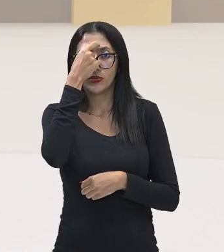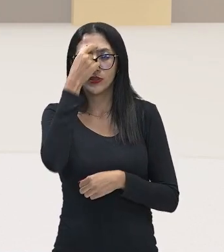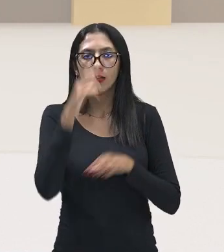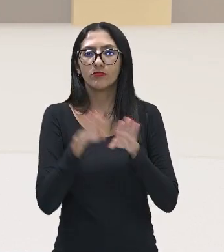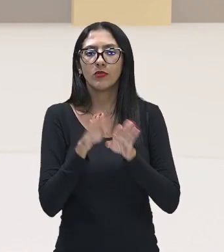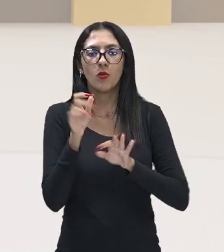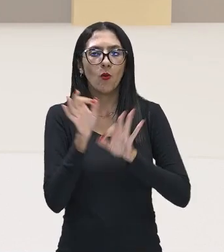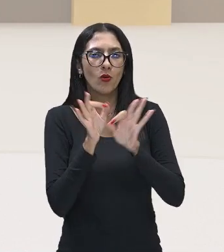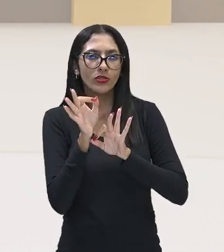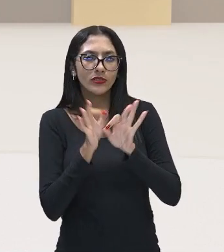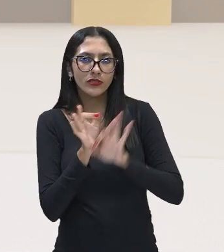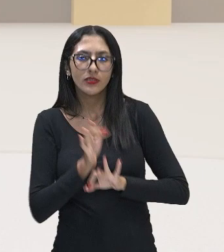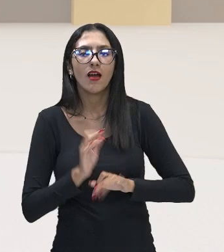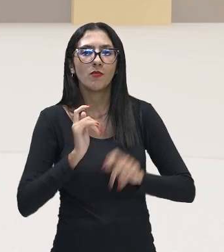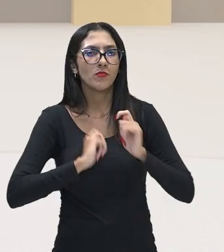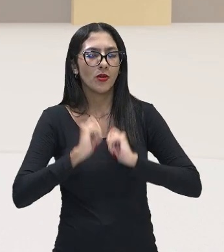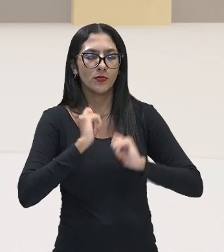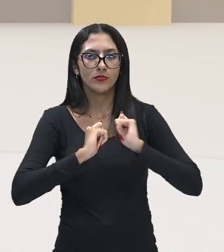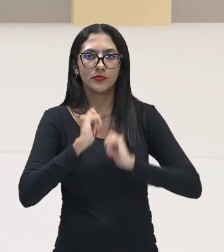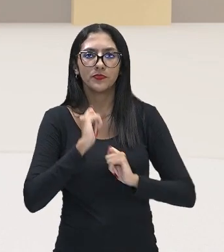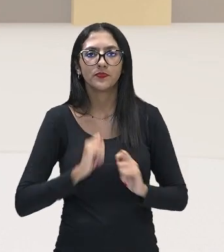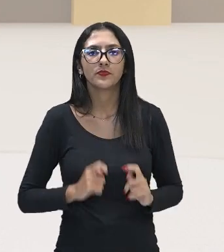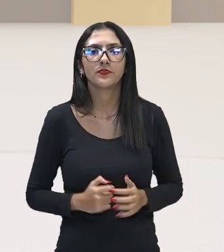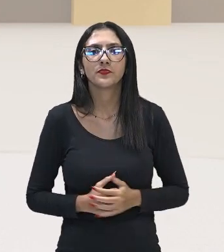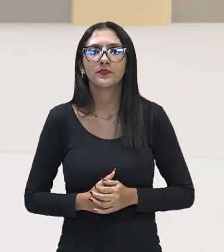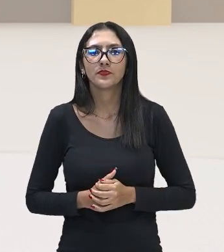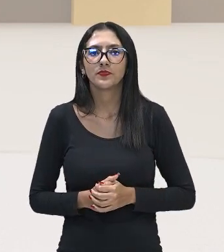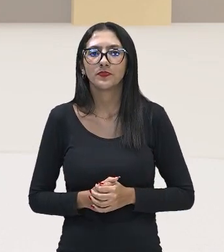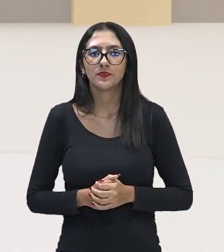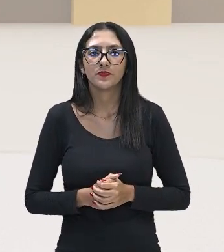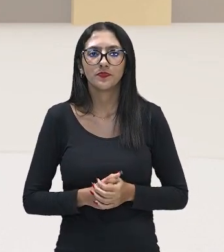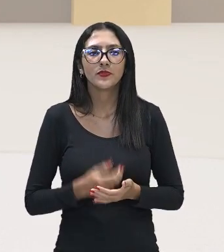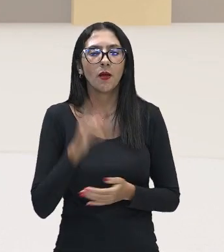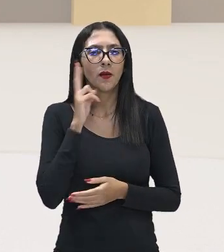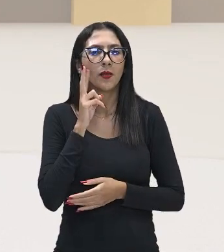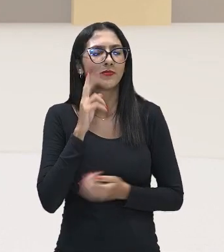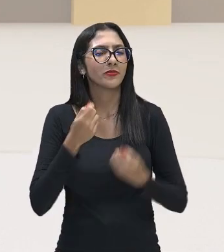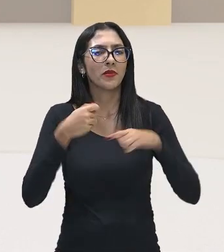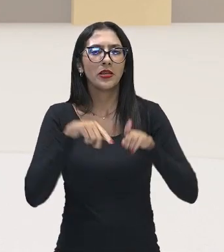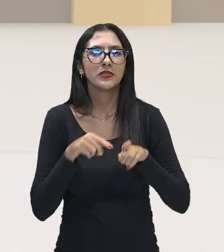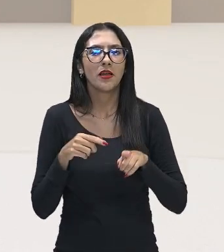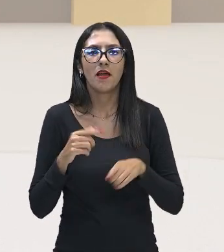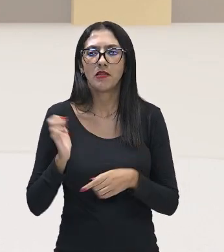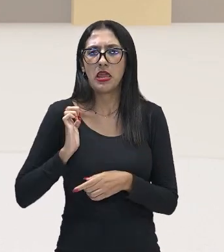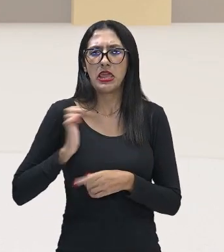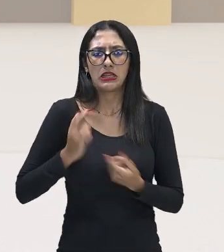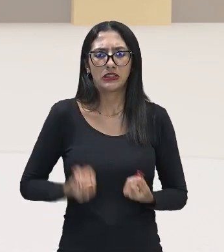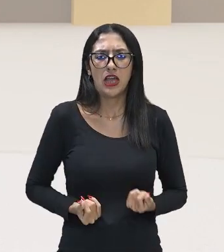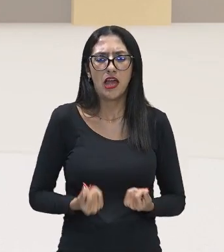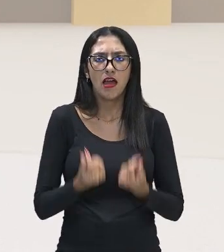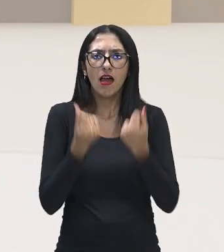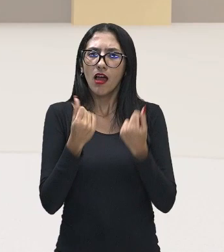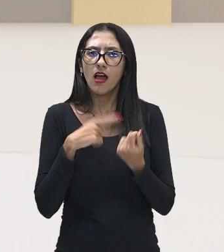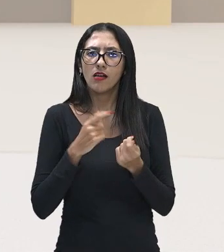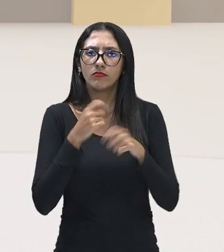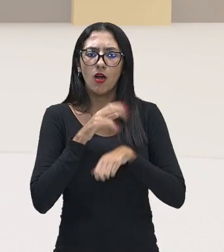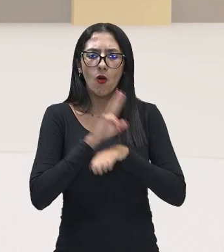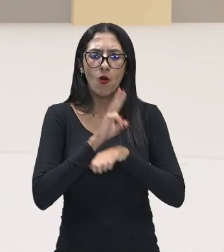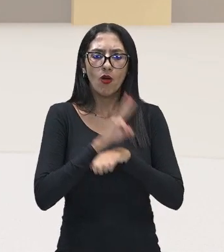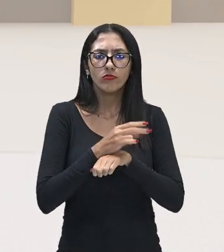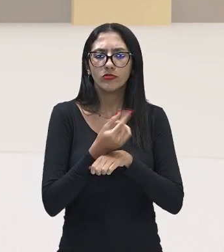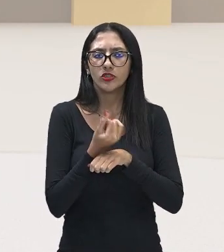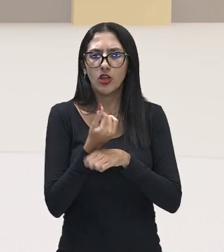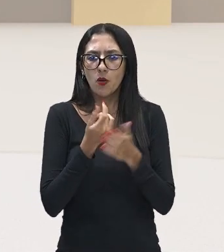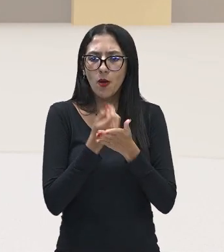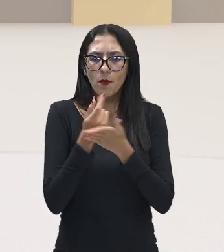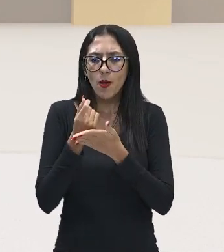organização financeira, ok? Então, foi como eu falei, não precisa você ganhar muito para você, né, conseguir realizar os seus sonhos. Basta